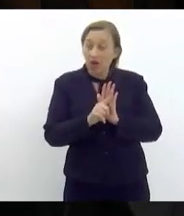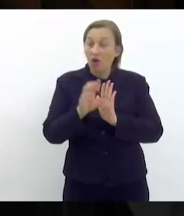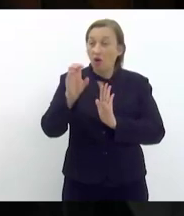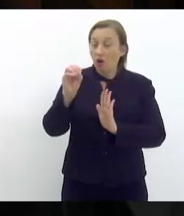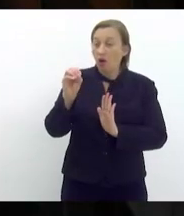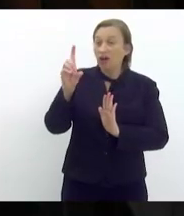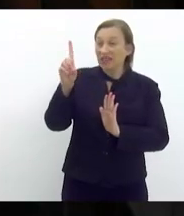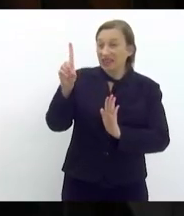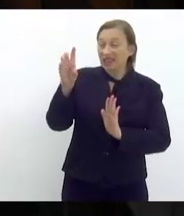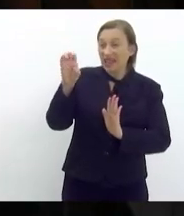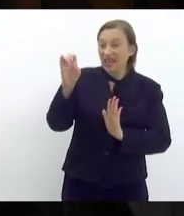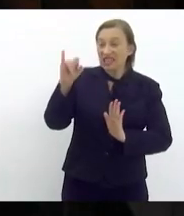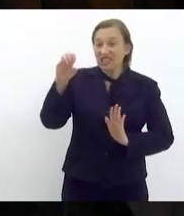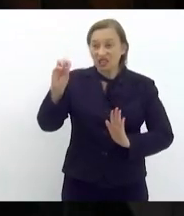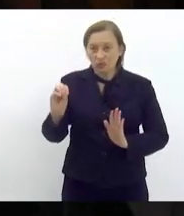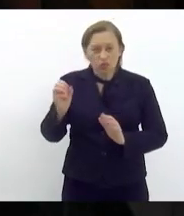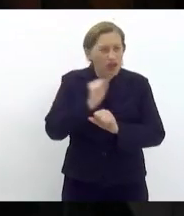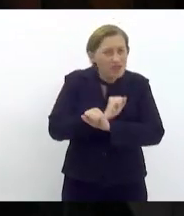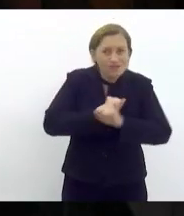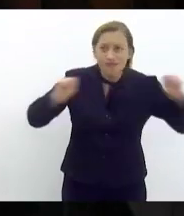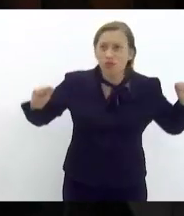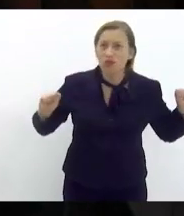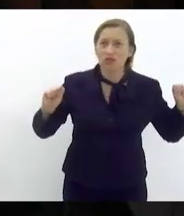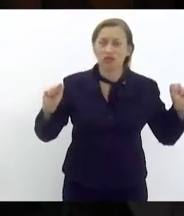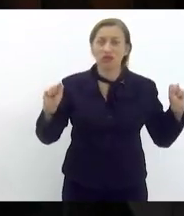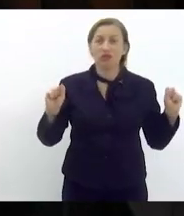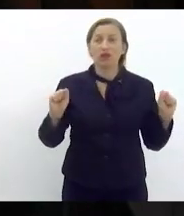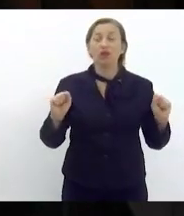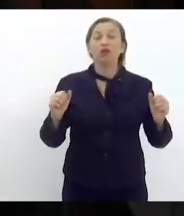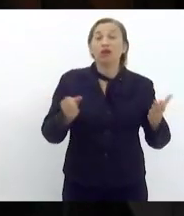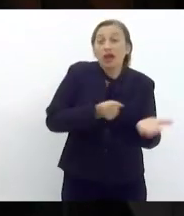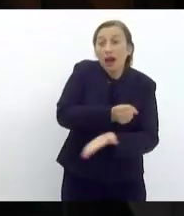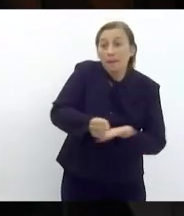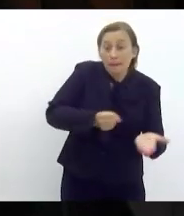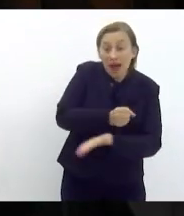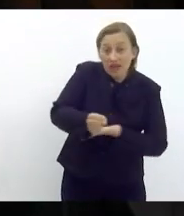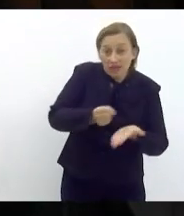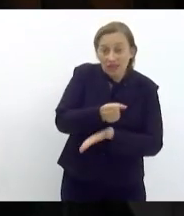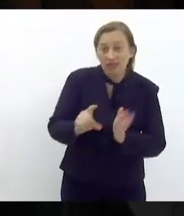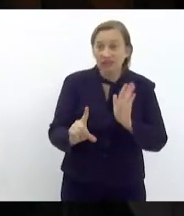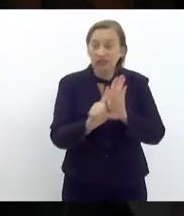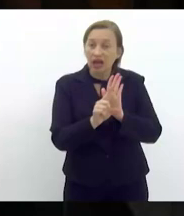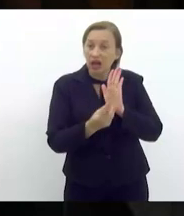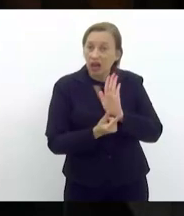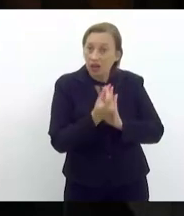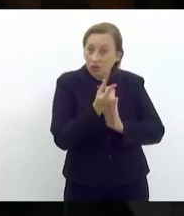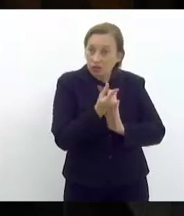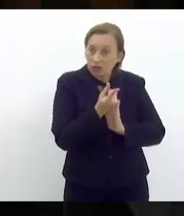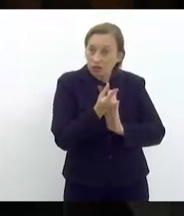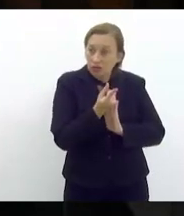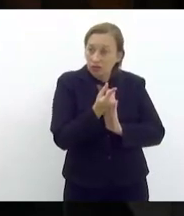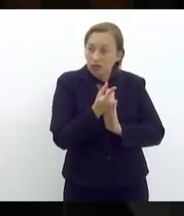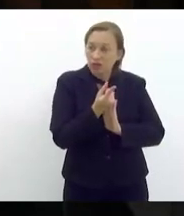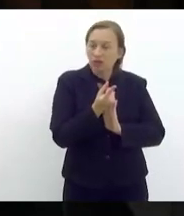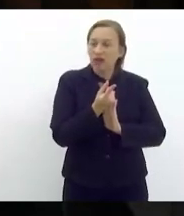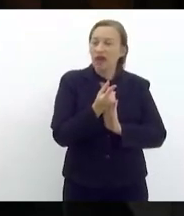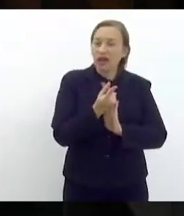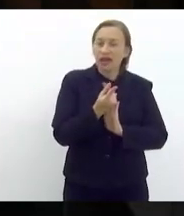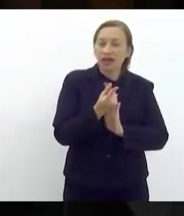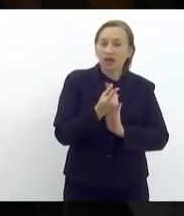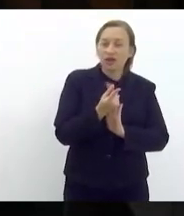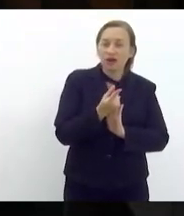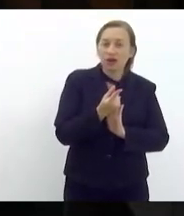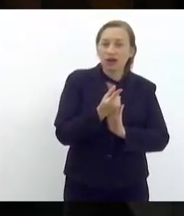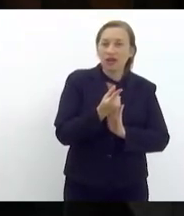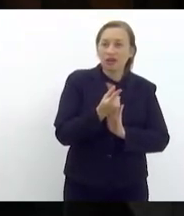duodécimo, e é impossível. E o que fundamenta a LOA, que tem que chegar à casa aqui em setembro,